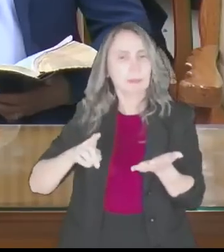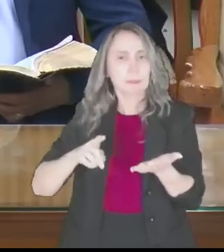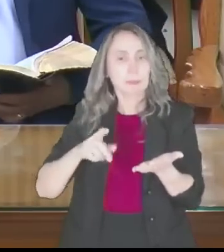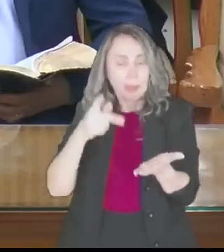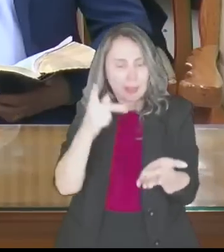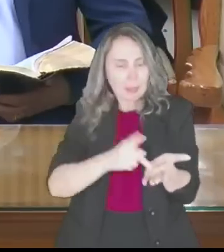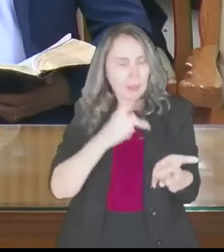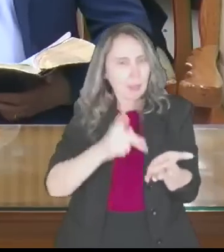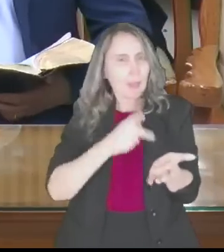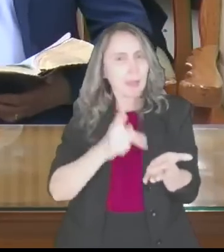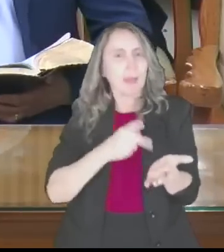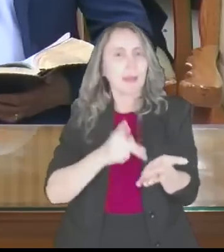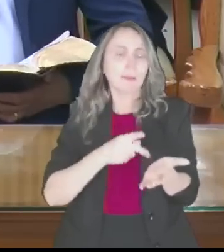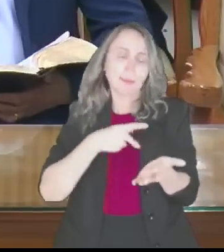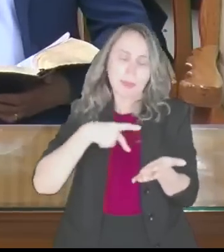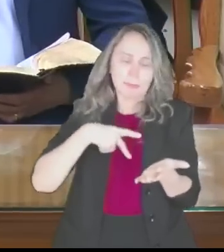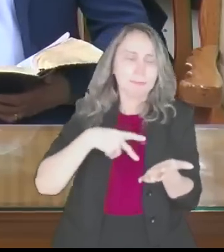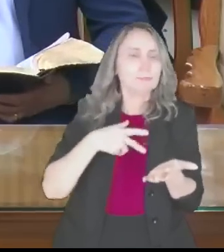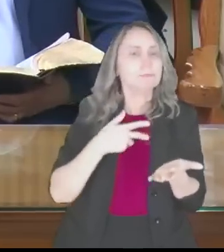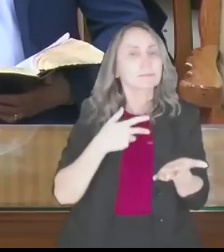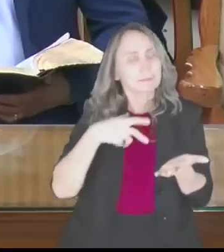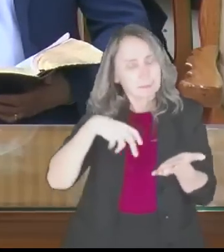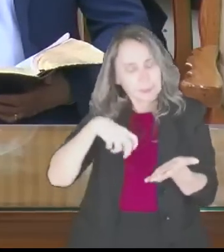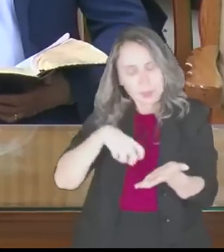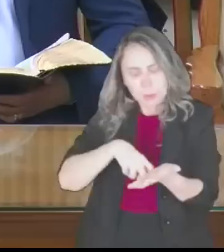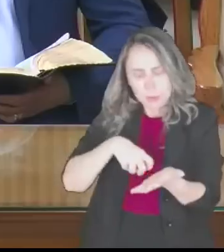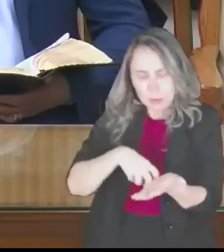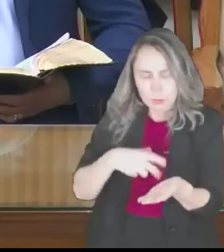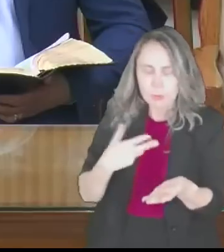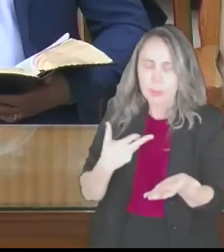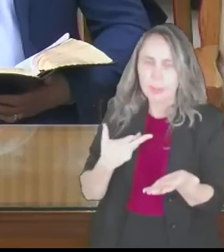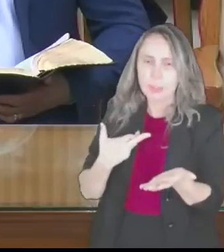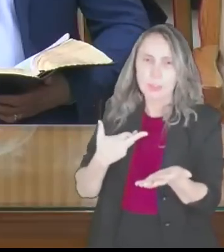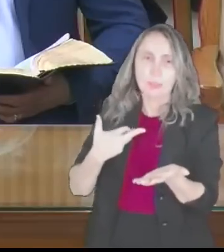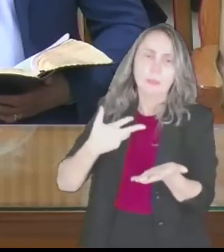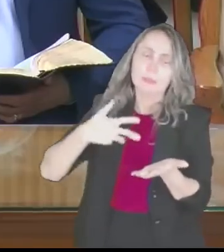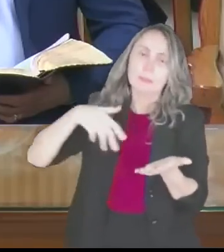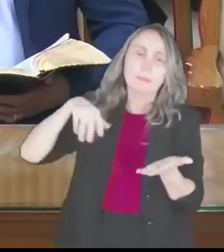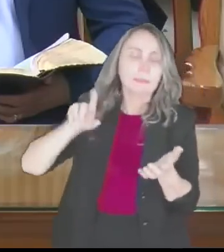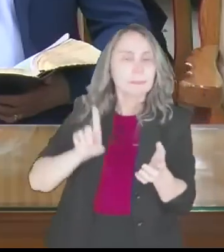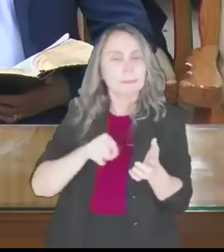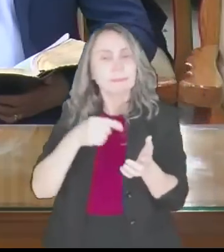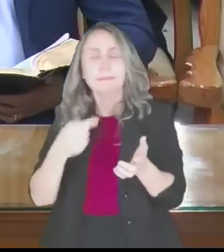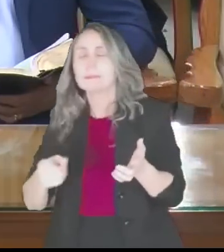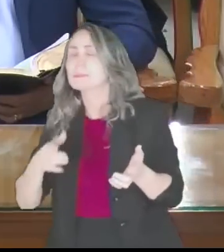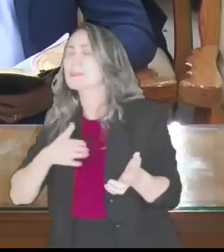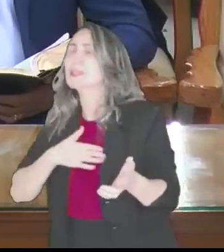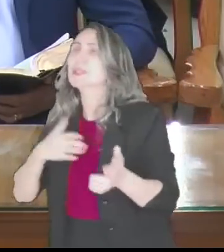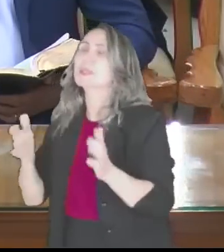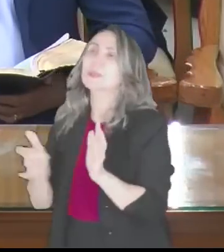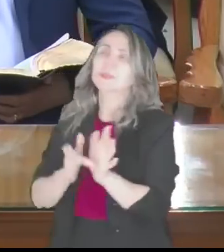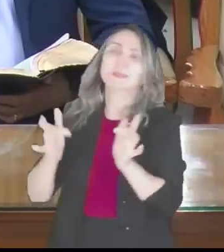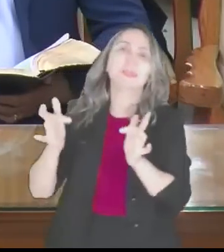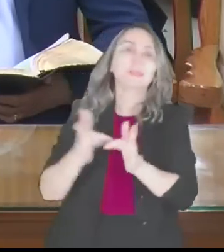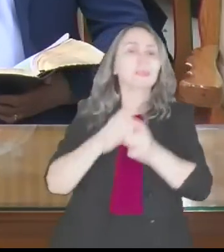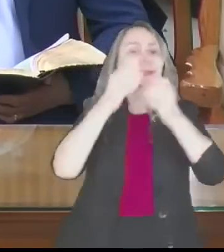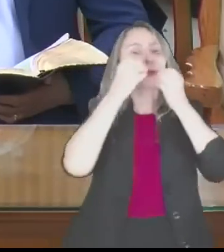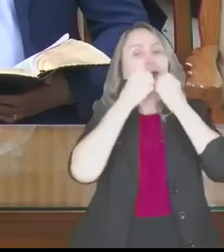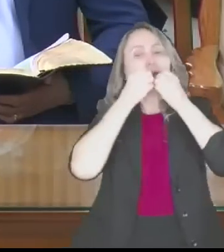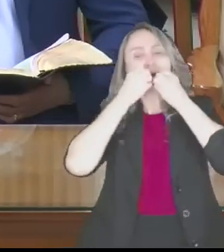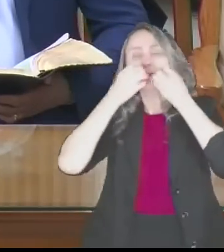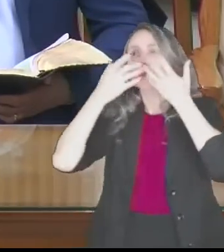o noivo, só você. Aí você de joelho lá com a harpa aberta. 25, hino 25. Meu Jesus, tu és